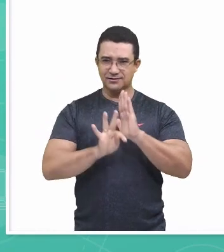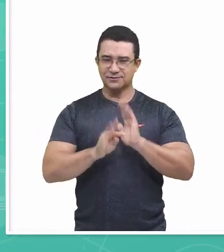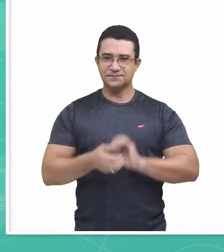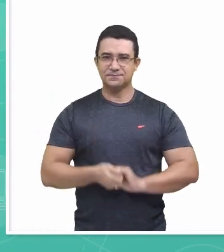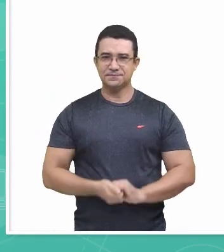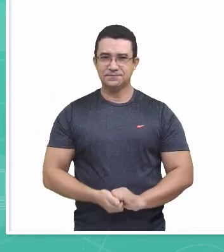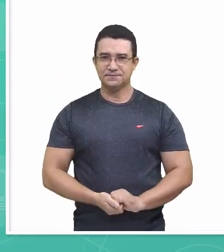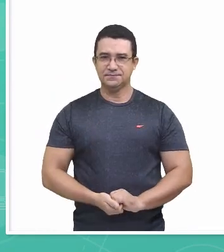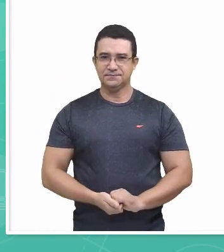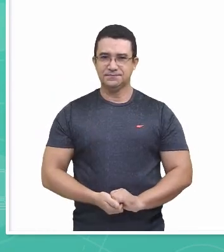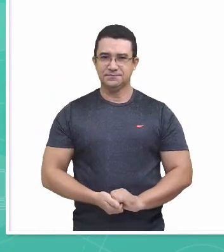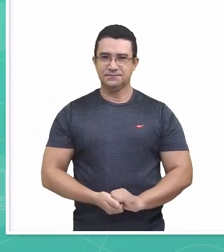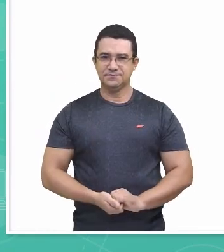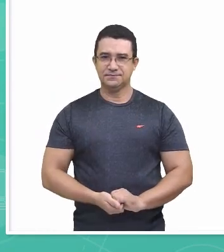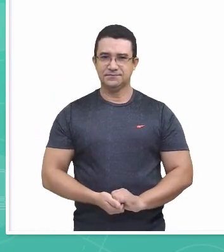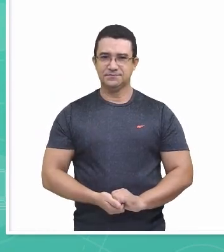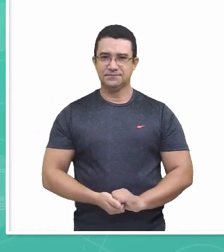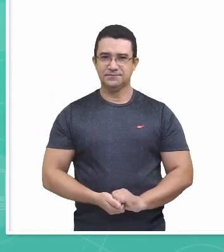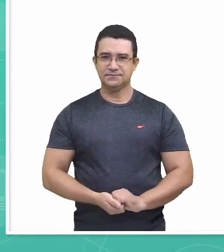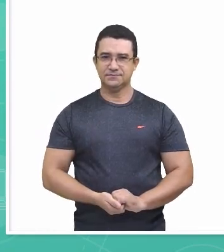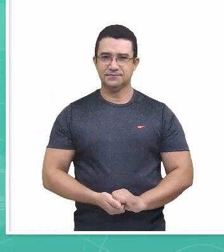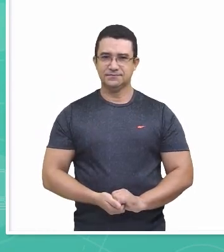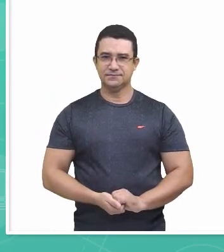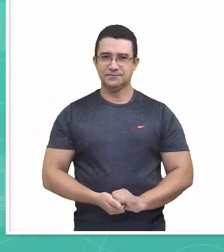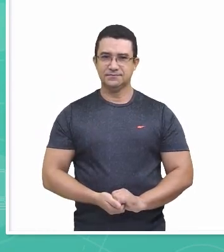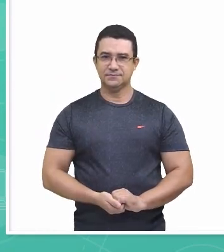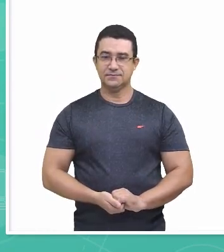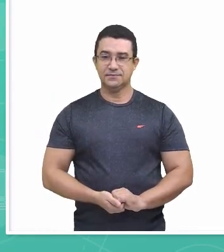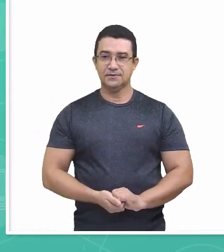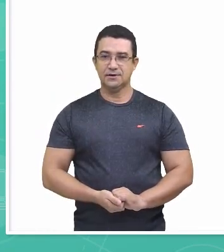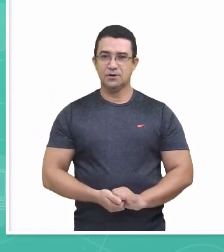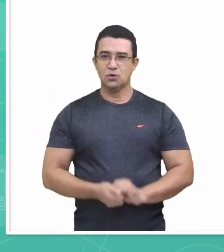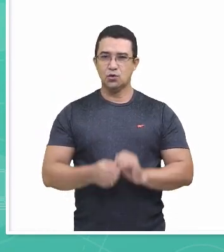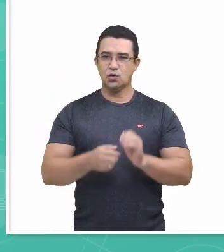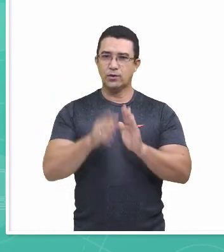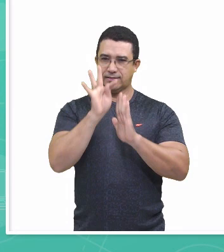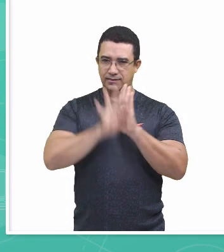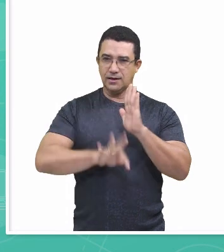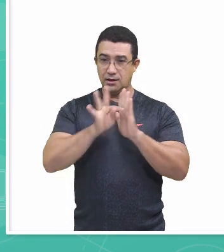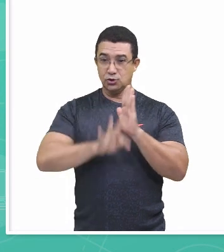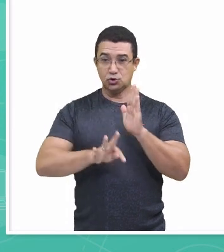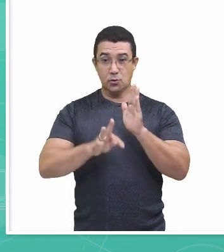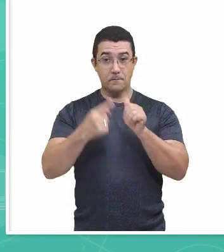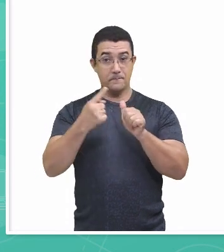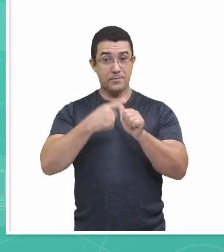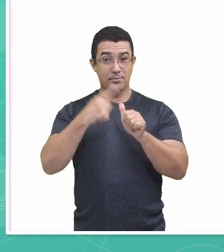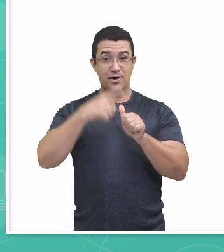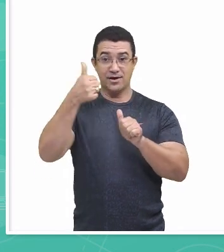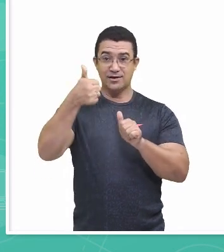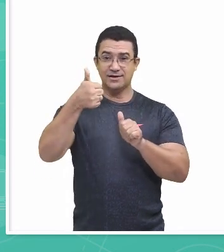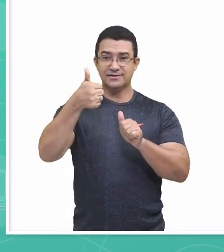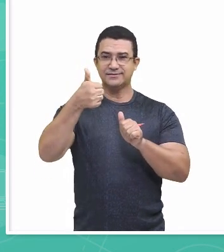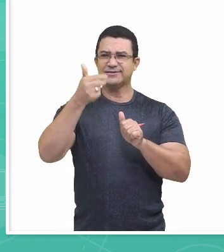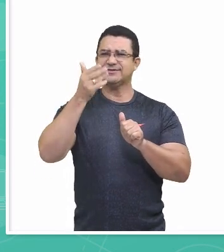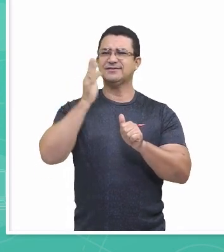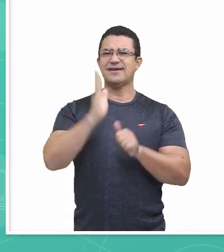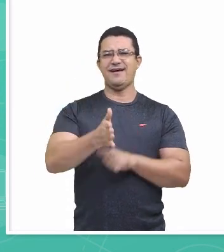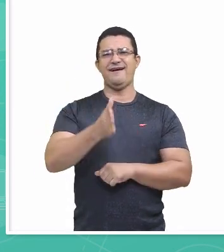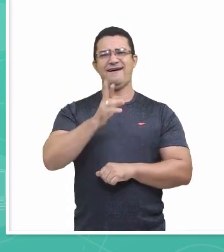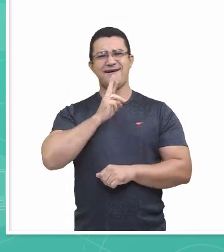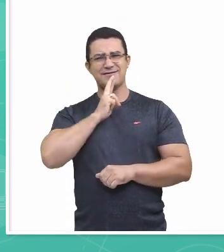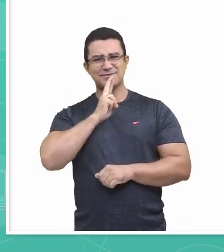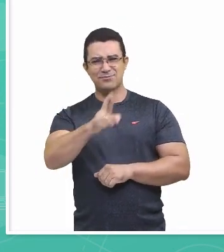aí. Muito bem, vamos lá no primeiro texto, no texto. Já deu a resposta? Não era para dar a resposta, o